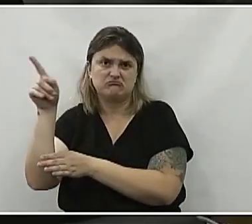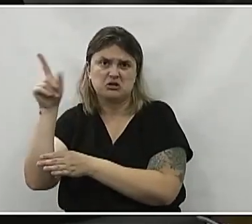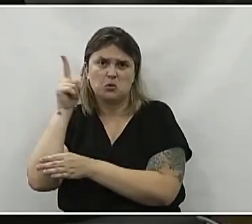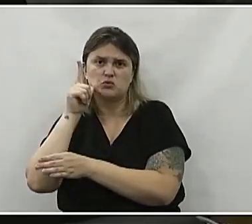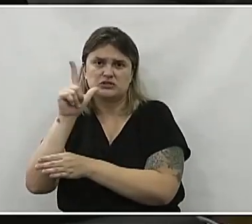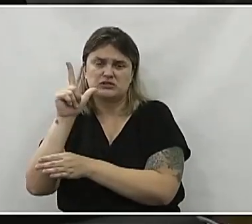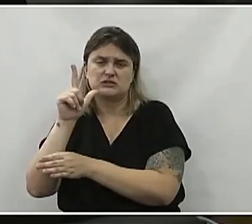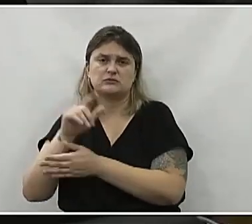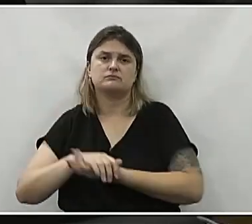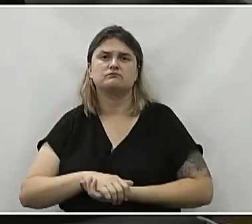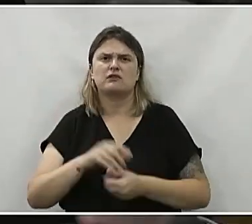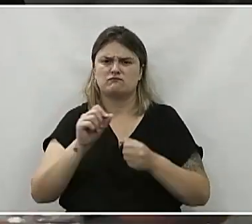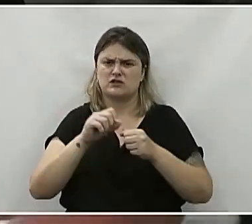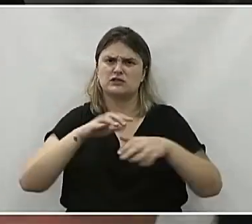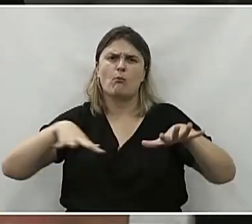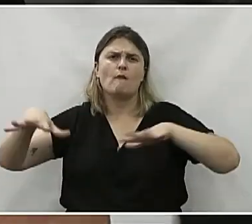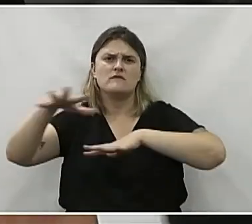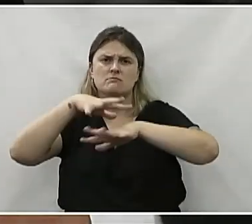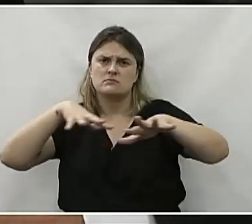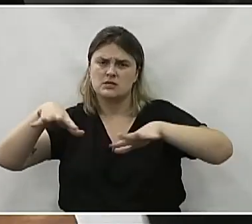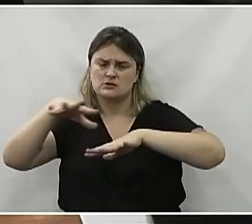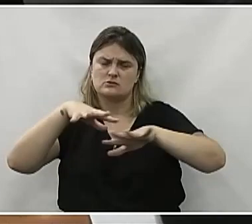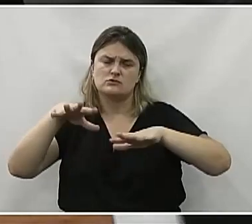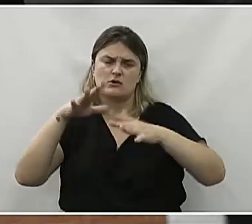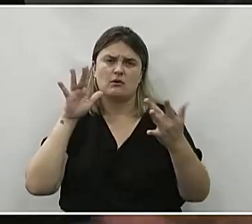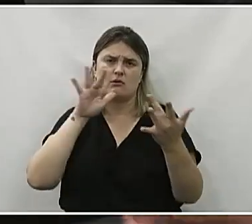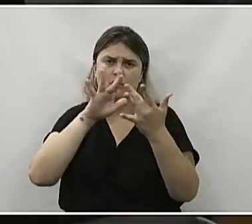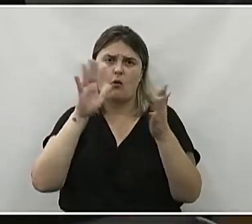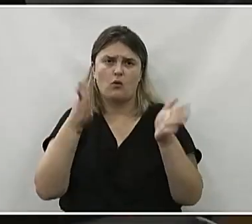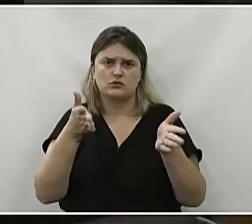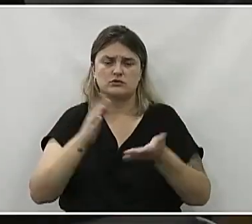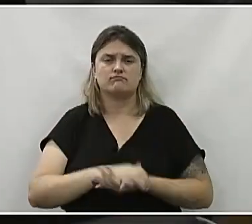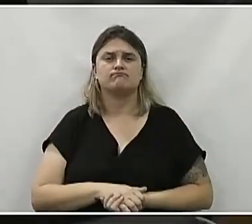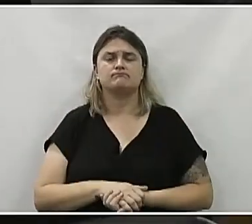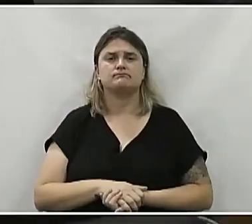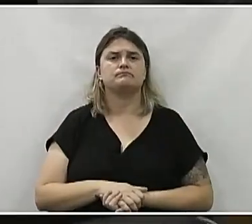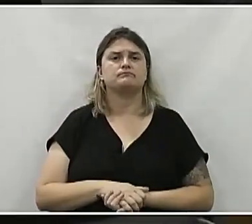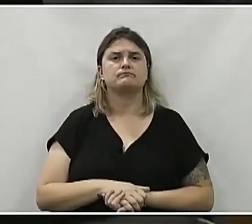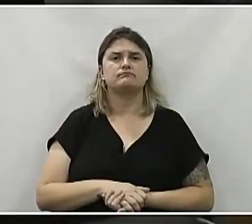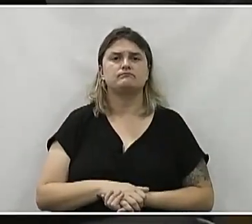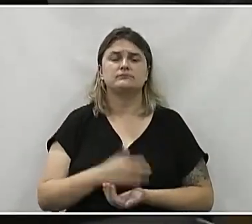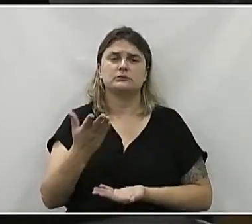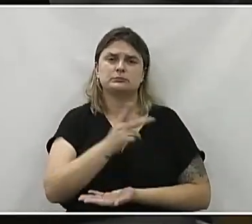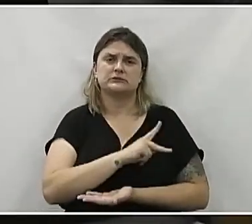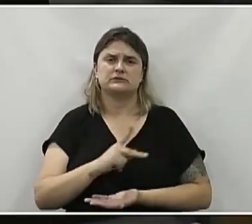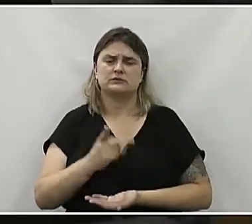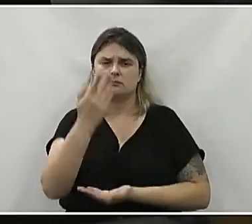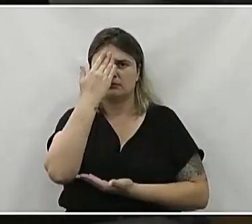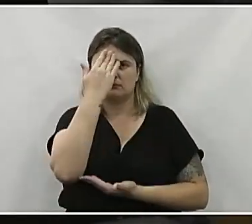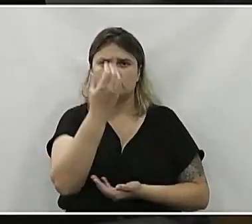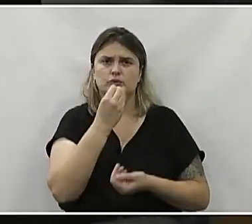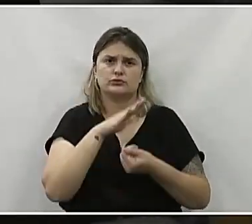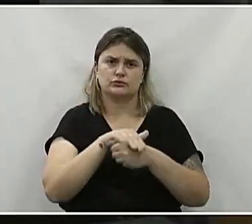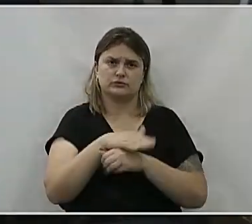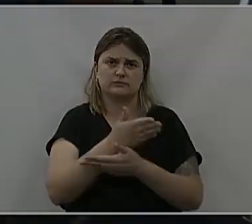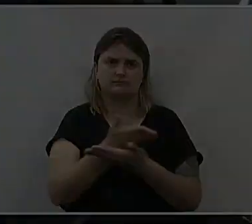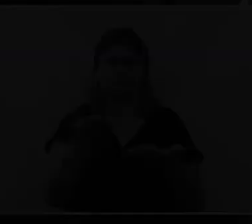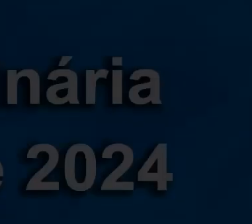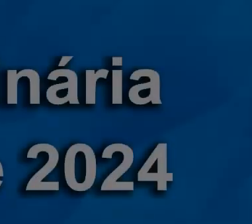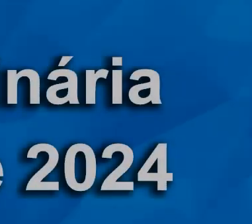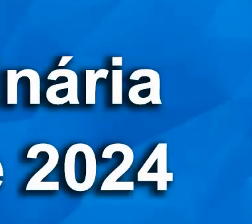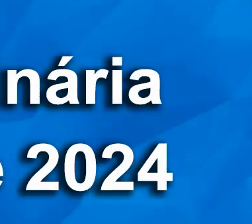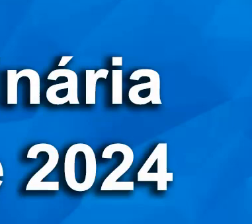ele conseguiu causar todo esse tumulto que nós estamos presenciando nessa noite aqui infelizmente senhor presidente Muito obrigado e boa noite